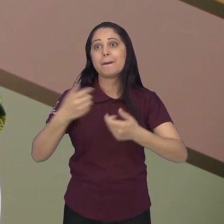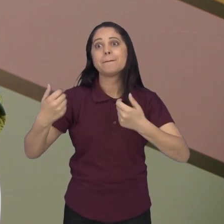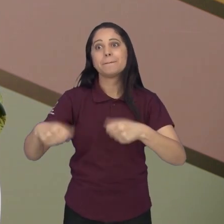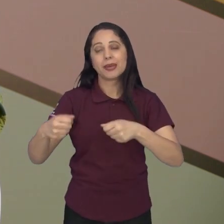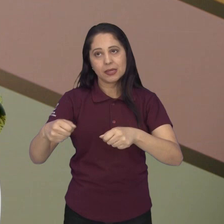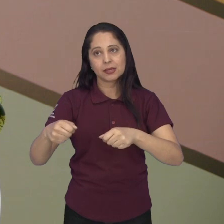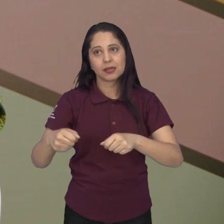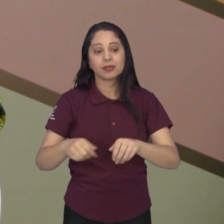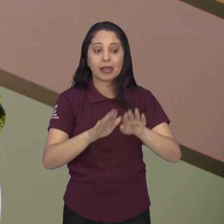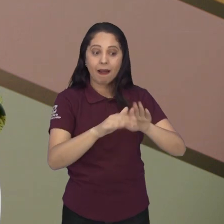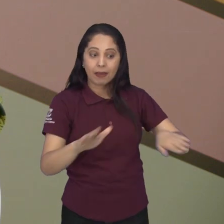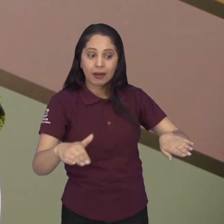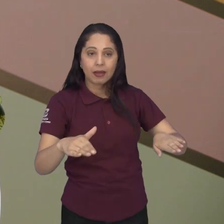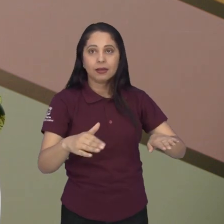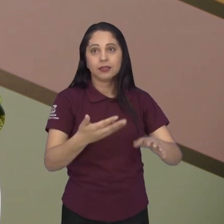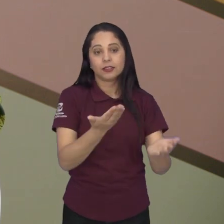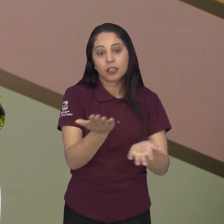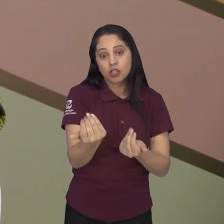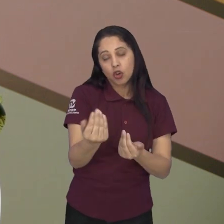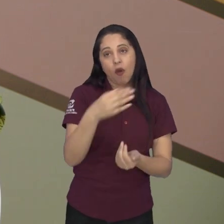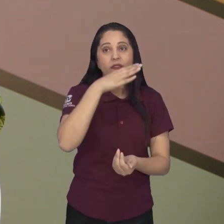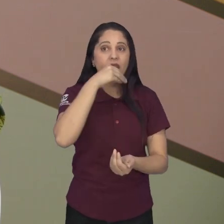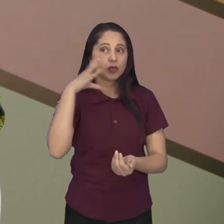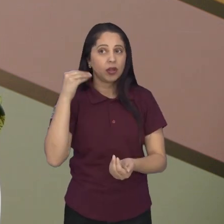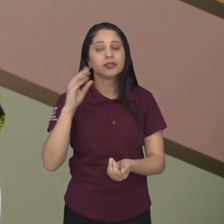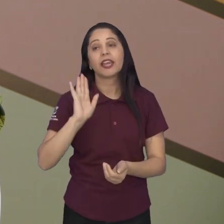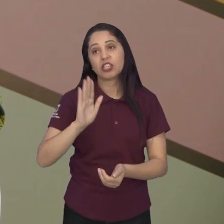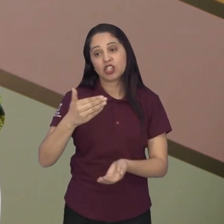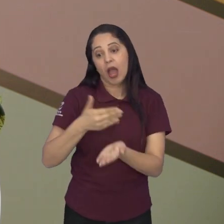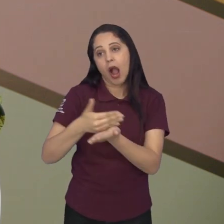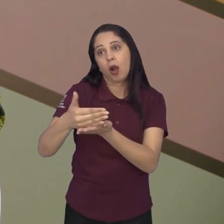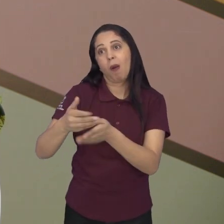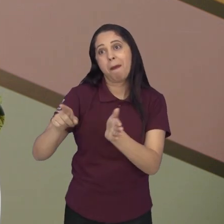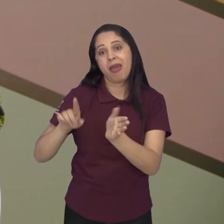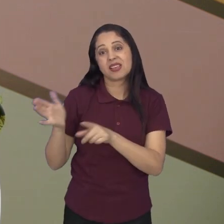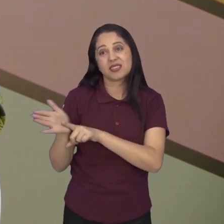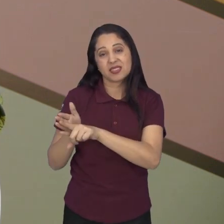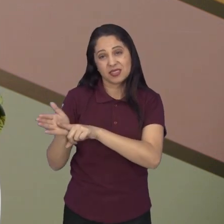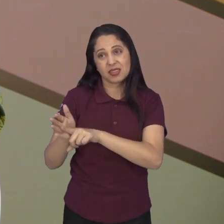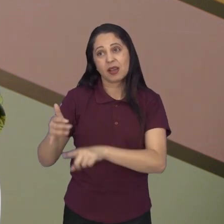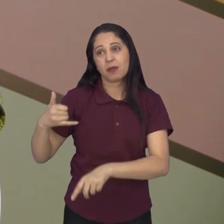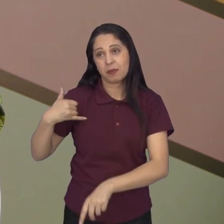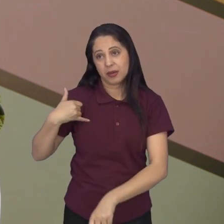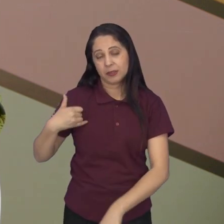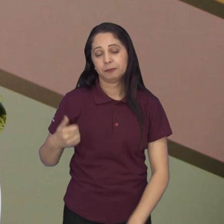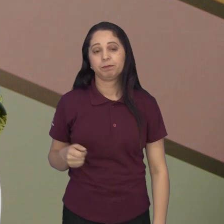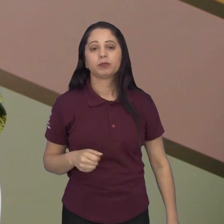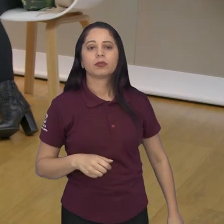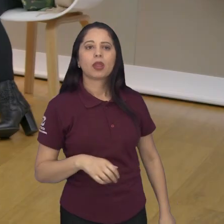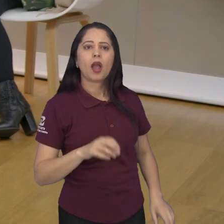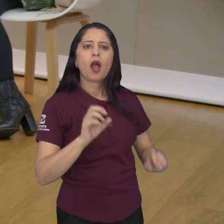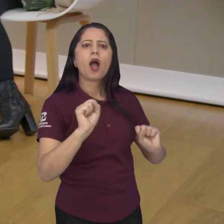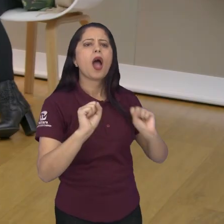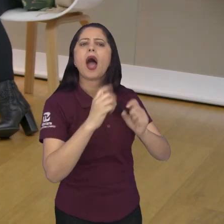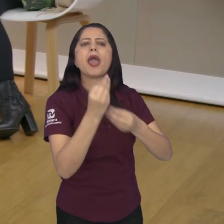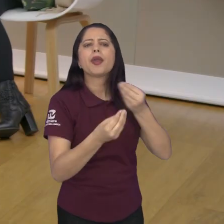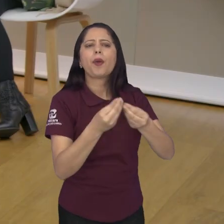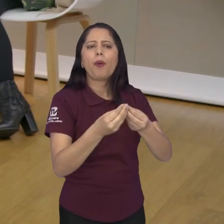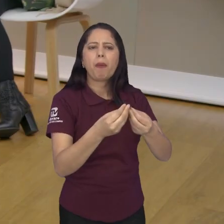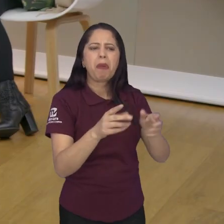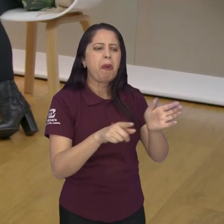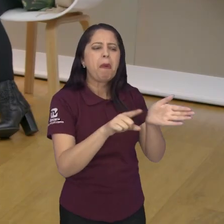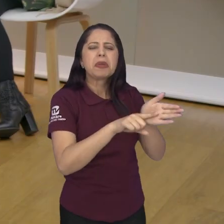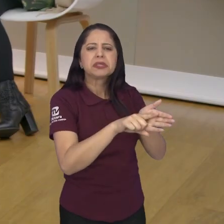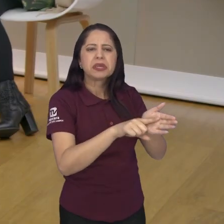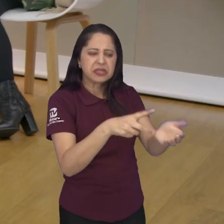nessa fase, pelo menos as enzimas do fígado, TGO, TGP, a gente solicite. Essas enzimas a gente consegue detectar no exame de sangue.